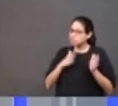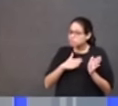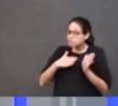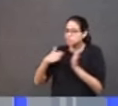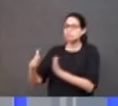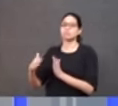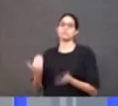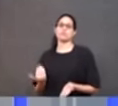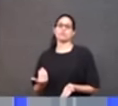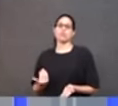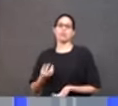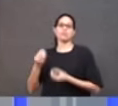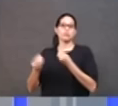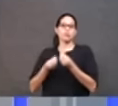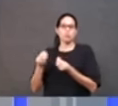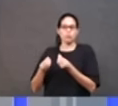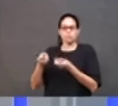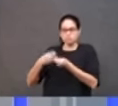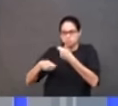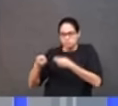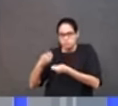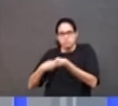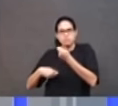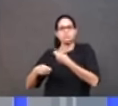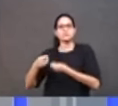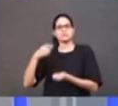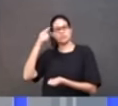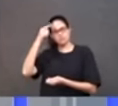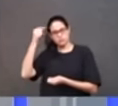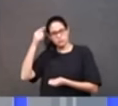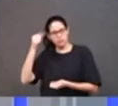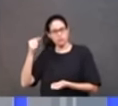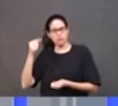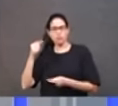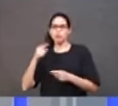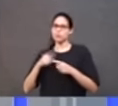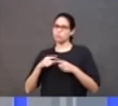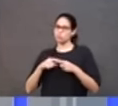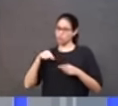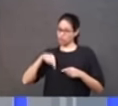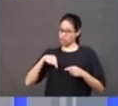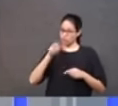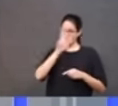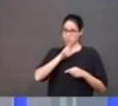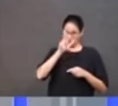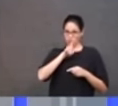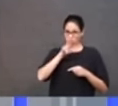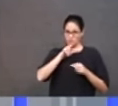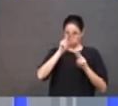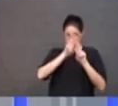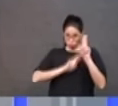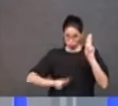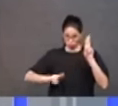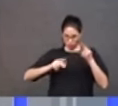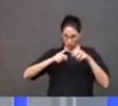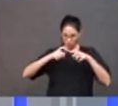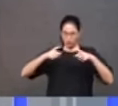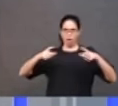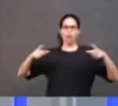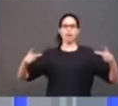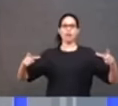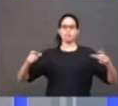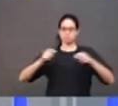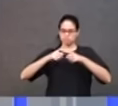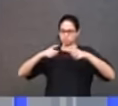todos os processos de negócio da universidade, porque a UFO ela cresceu em Uberlândia e foi se expandindo. E os